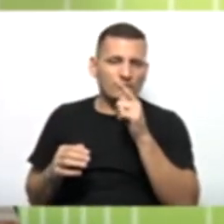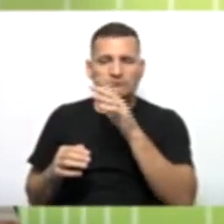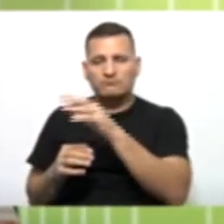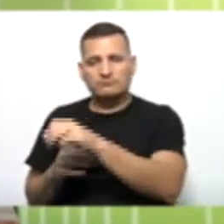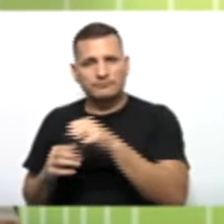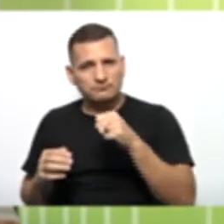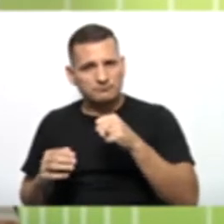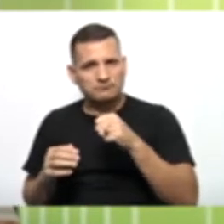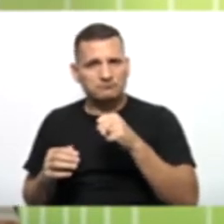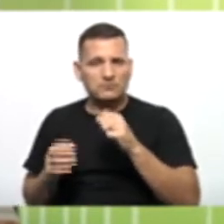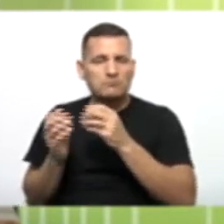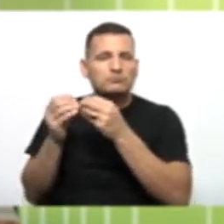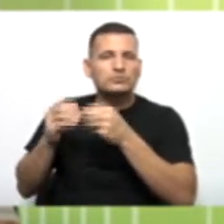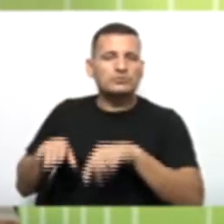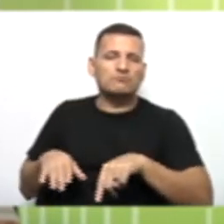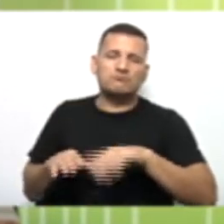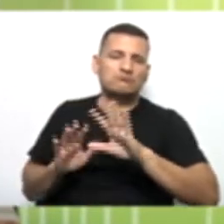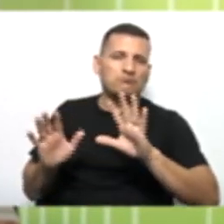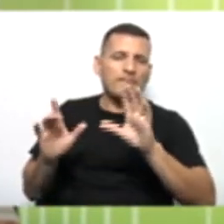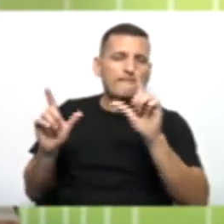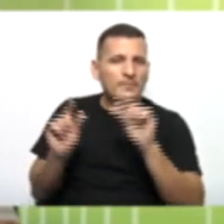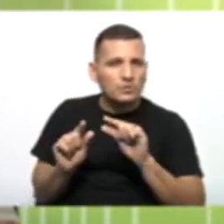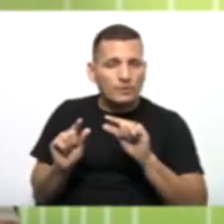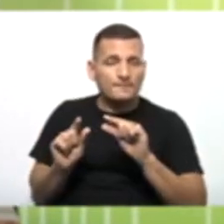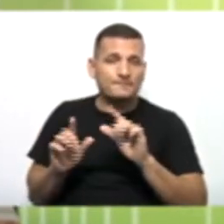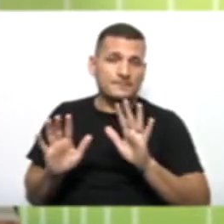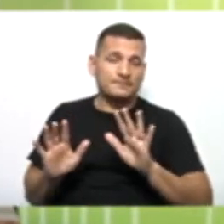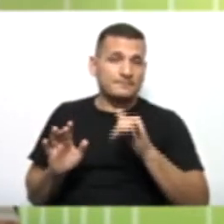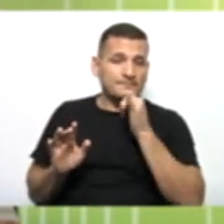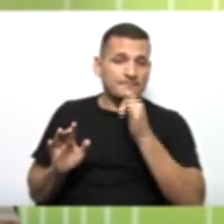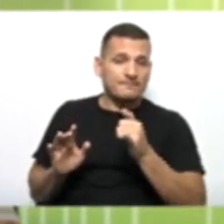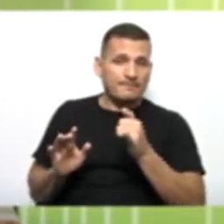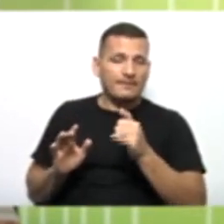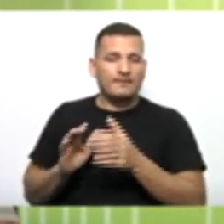é menor. Mas, se eu retiro